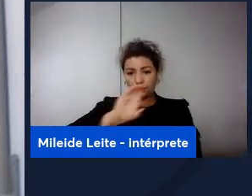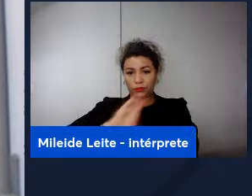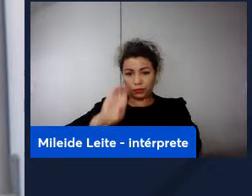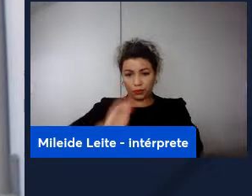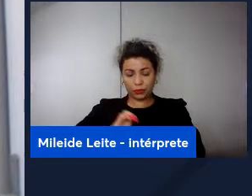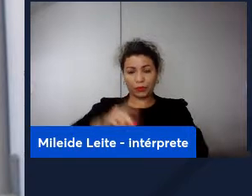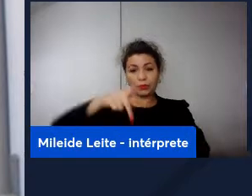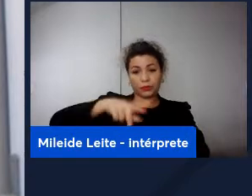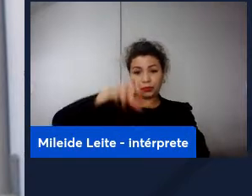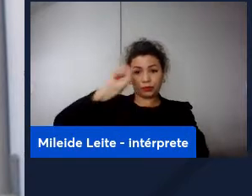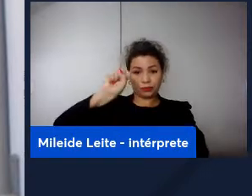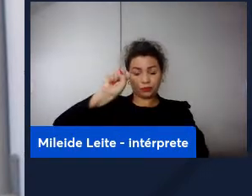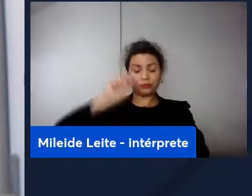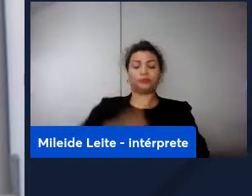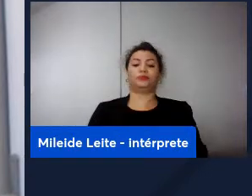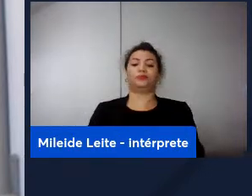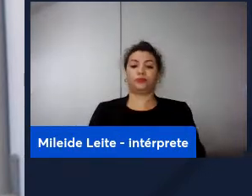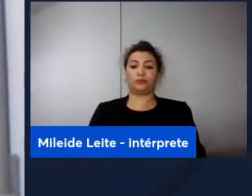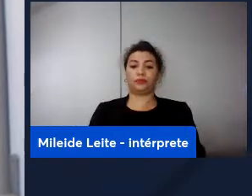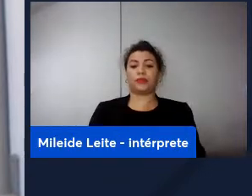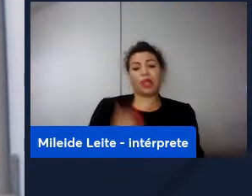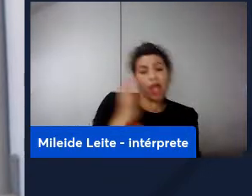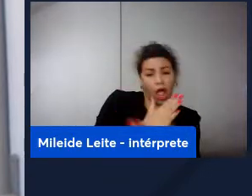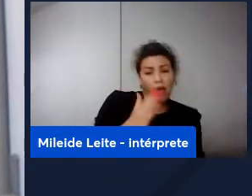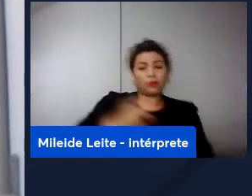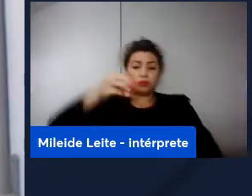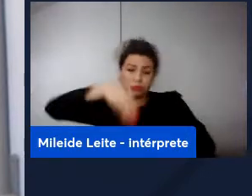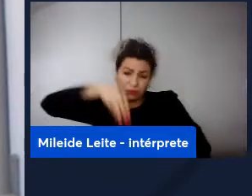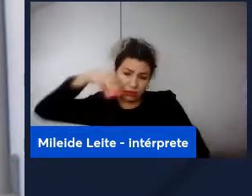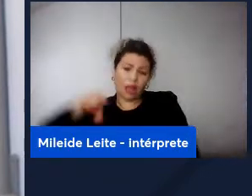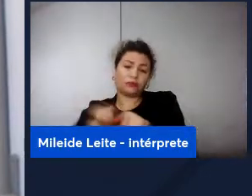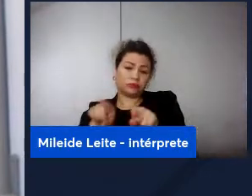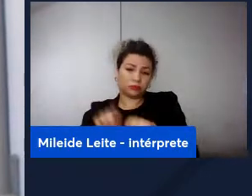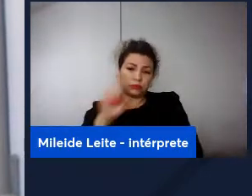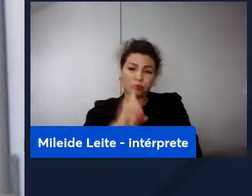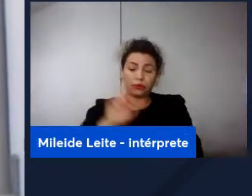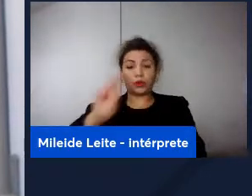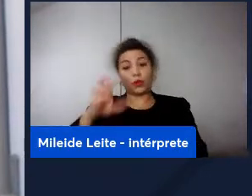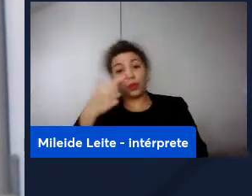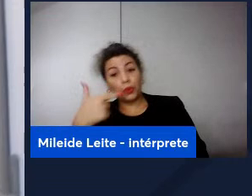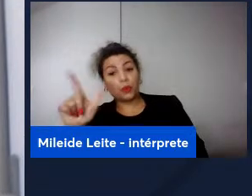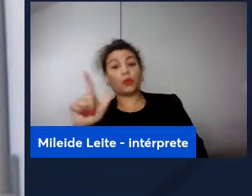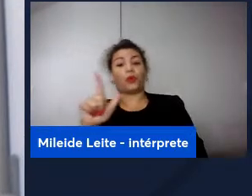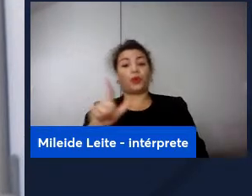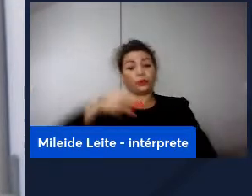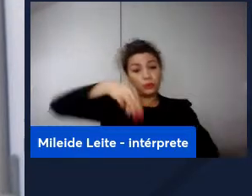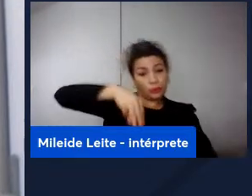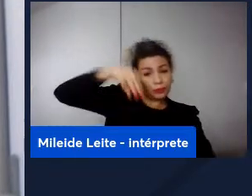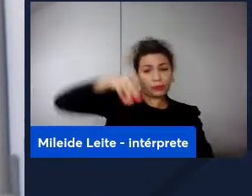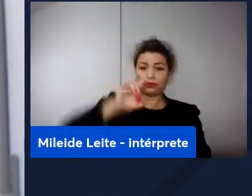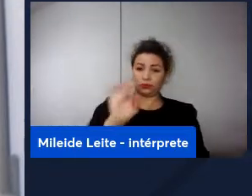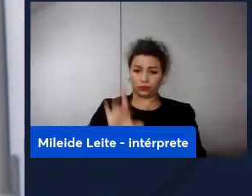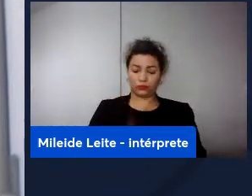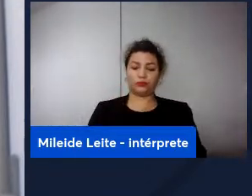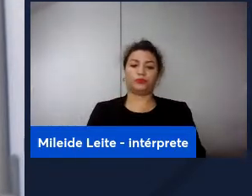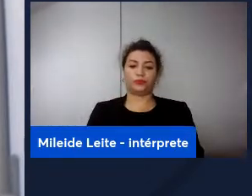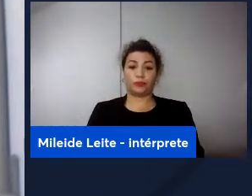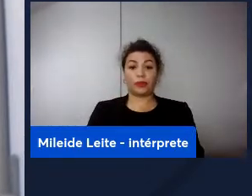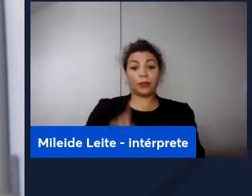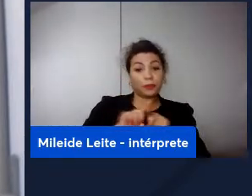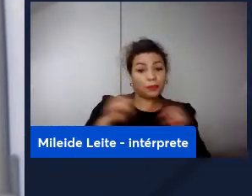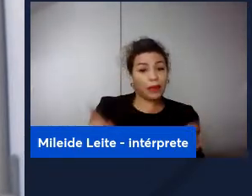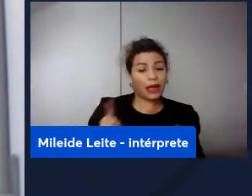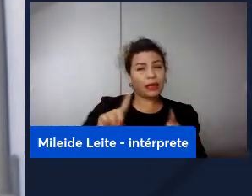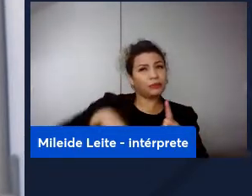de pós-graduação, alguns com mestrado e doutorado e outros com mestrado apenas, mais